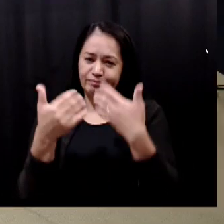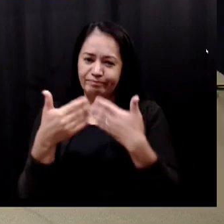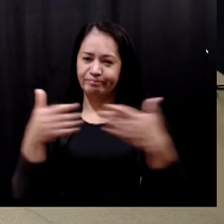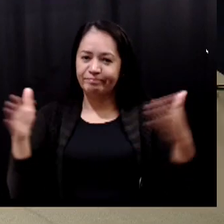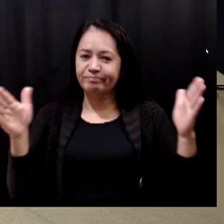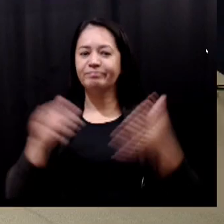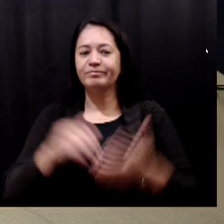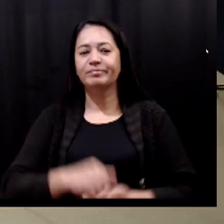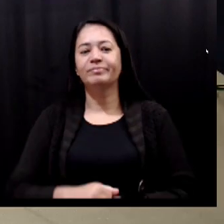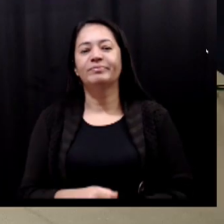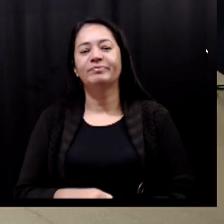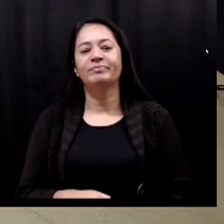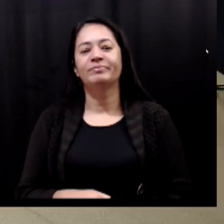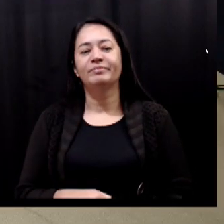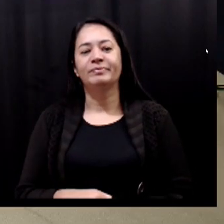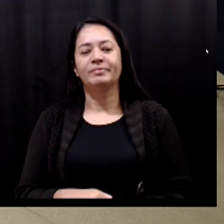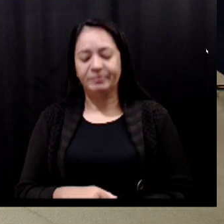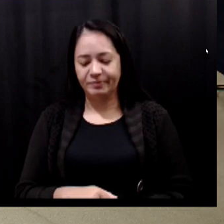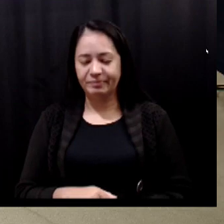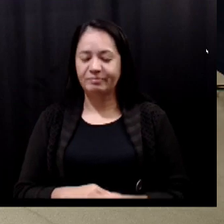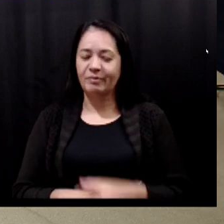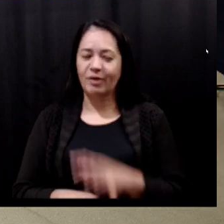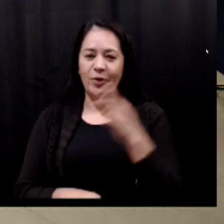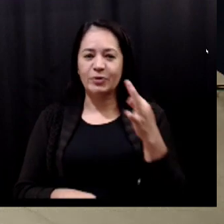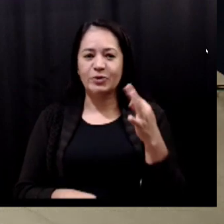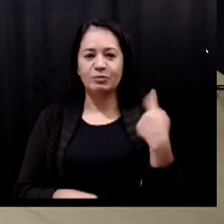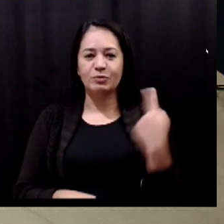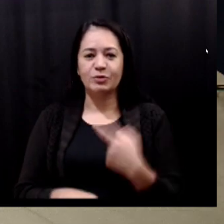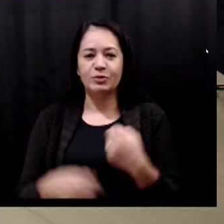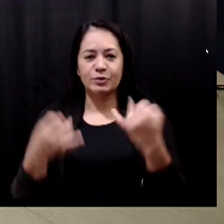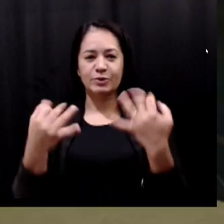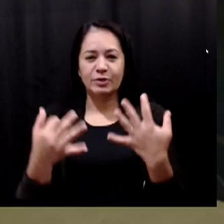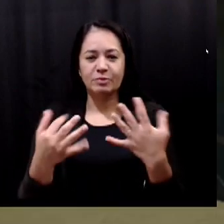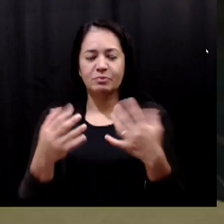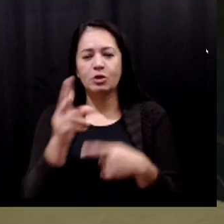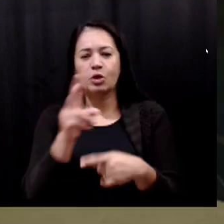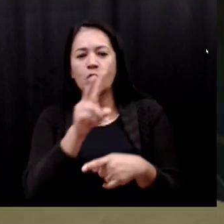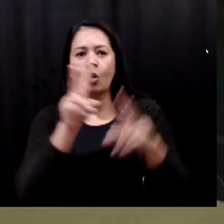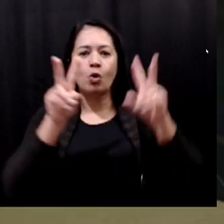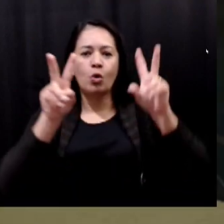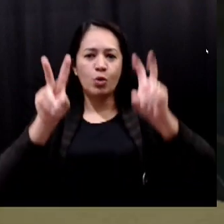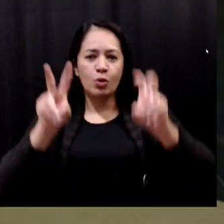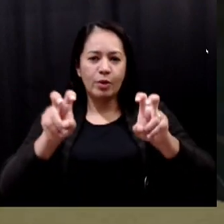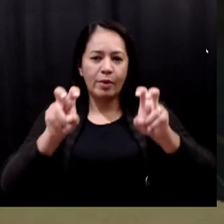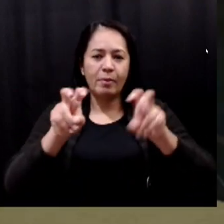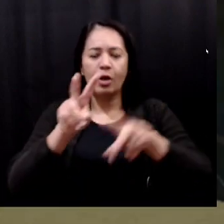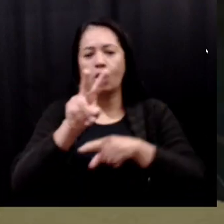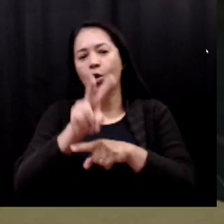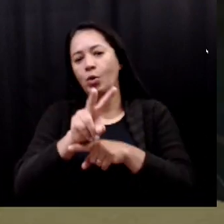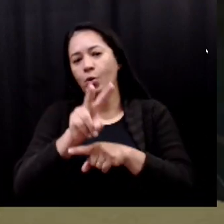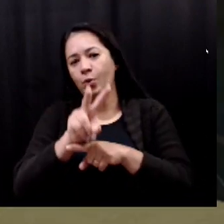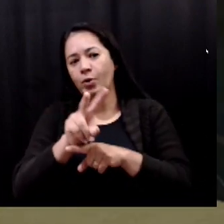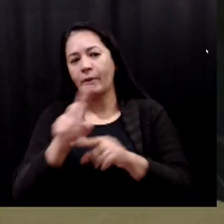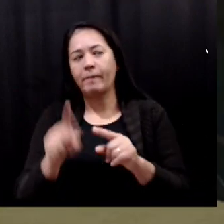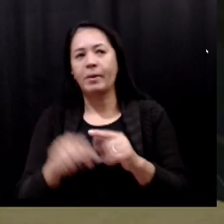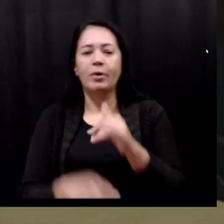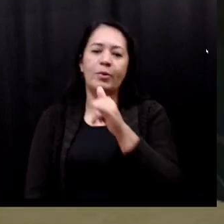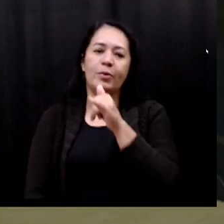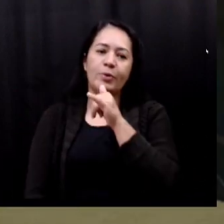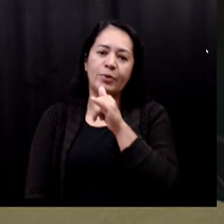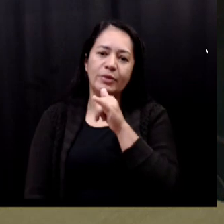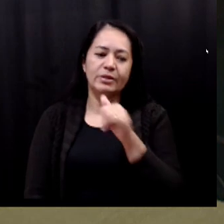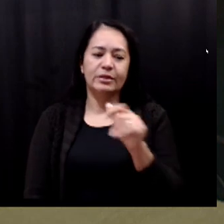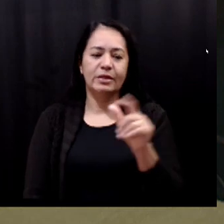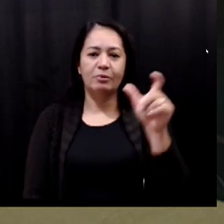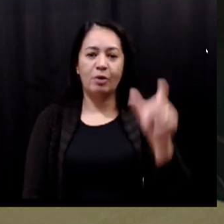Muito bem, é isso mesmo, né? A gente fala de cuidados e aí a gente dá o exemplo do cuidador, mas tem sim